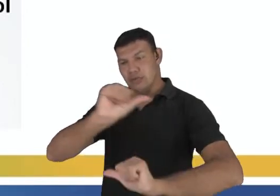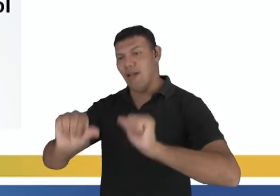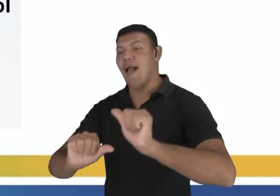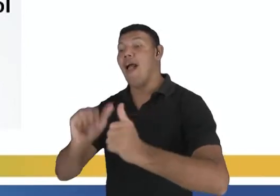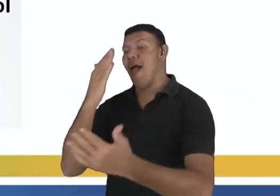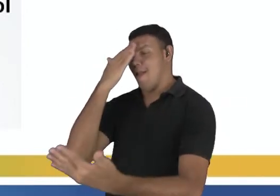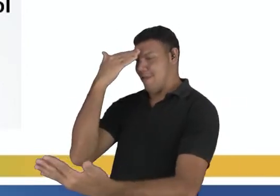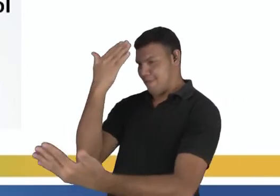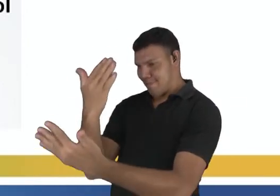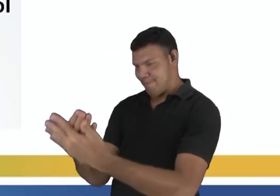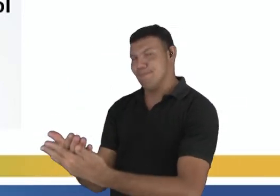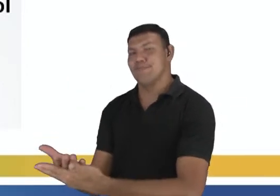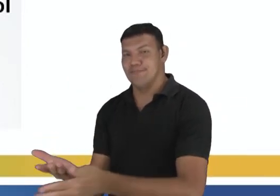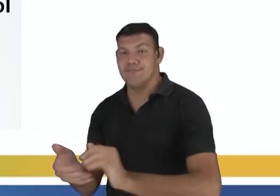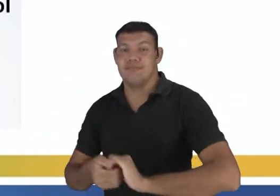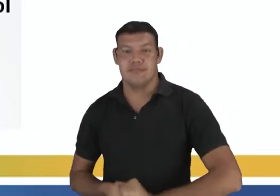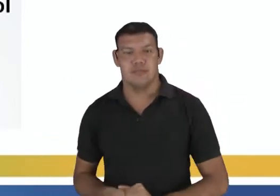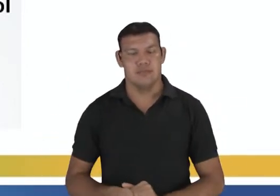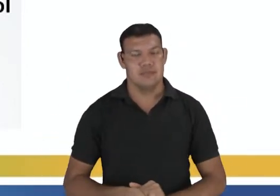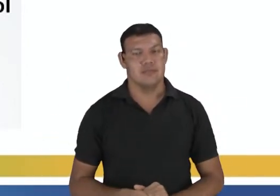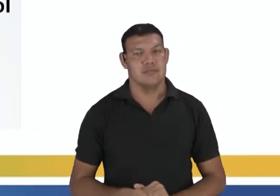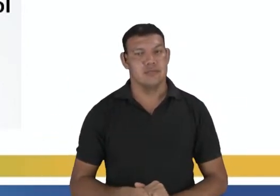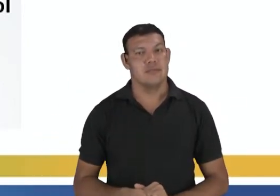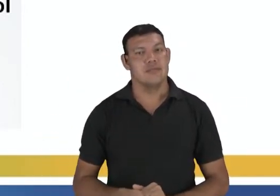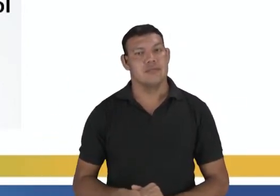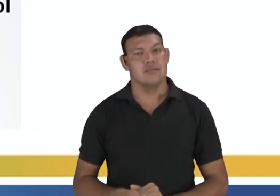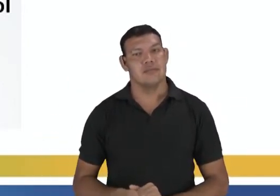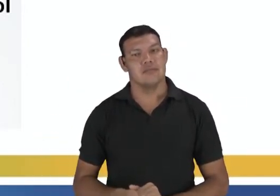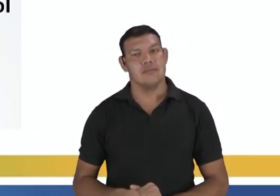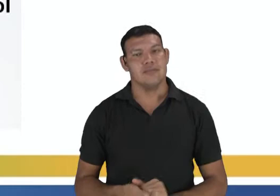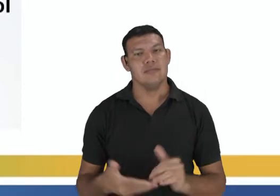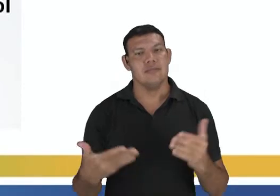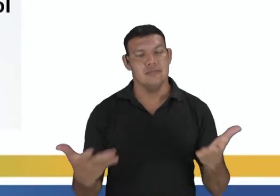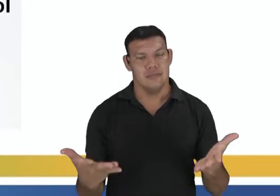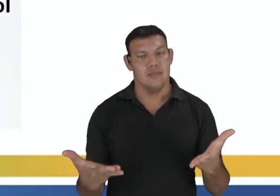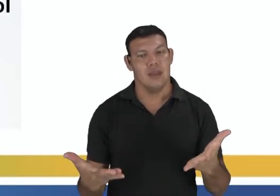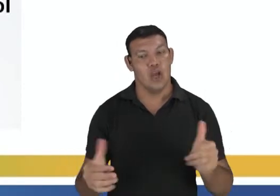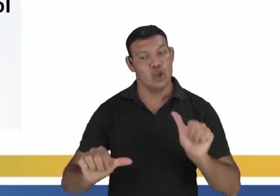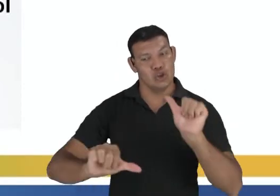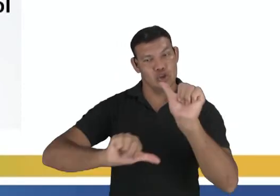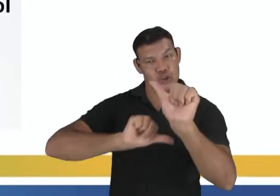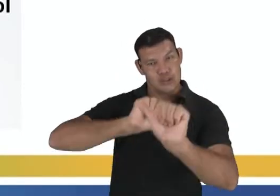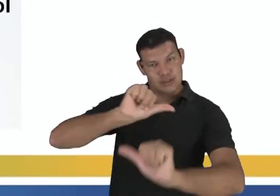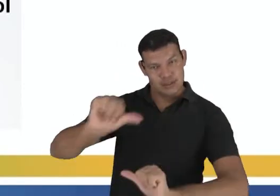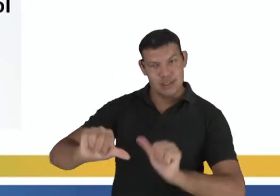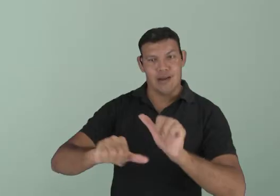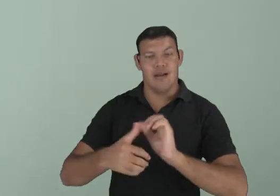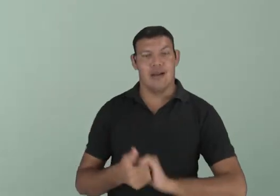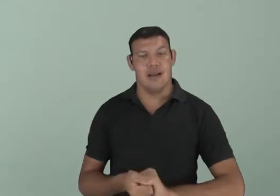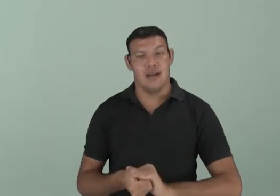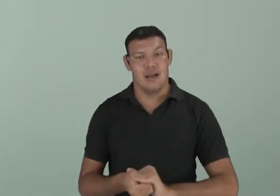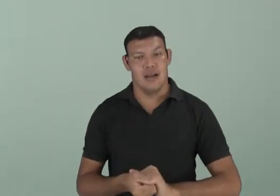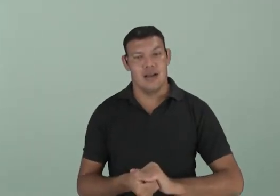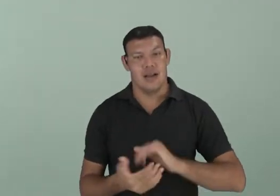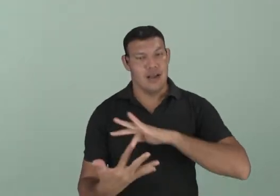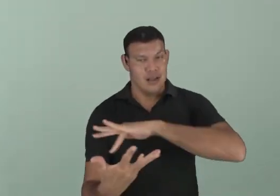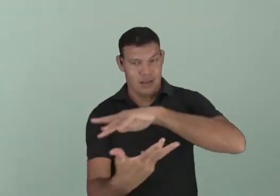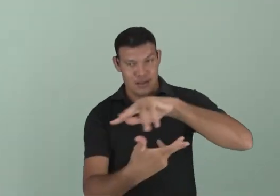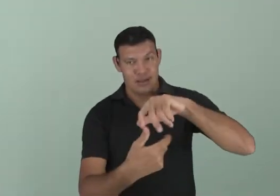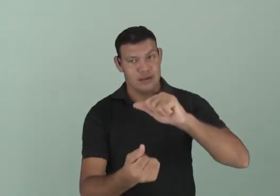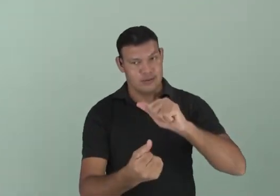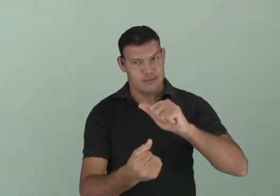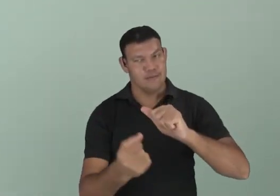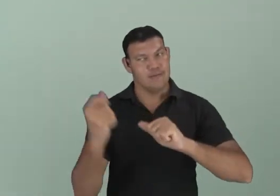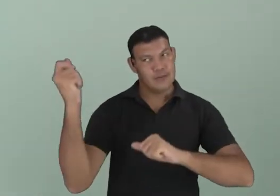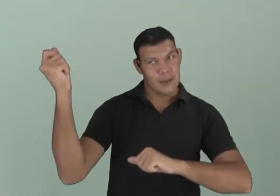mesmo. Então, quem começa a trazer esse material, trocando ali de lugar a Terra pelo